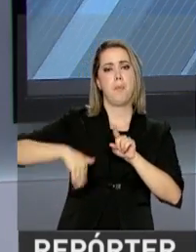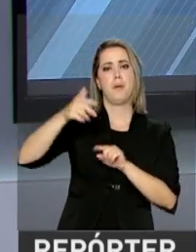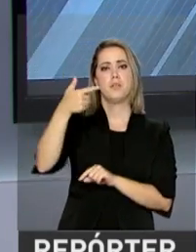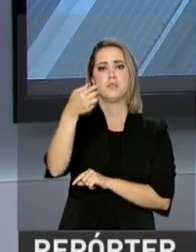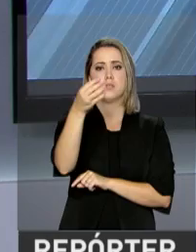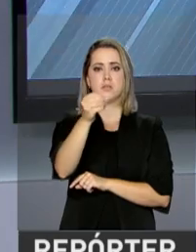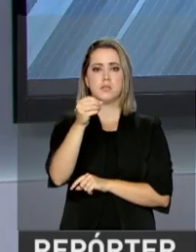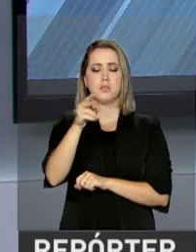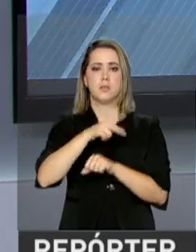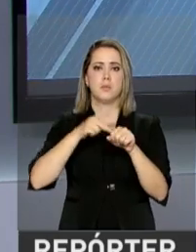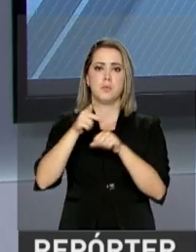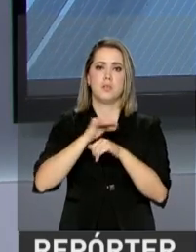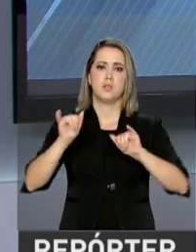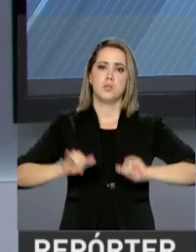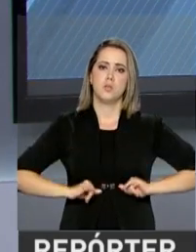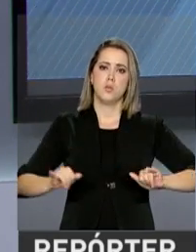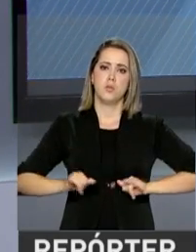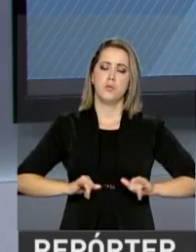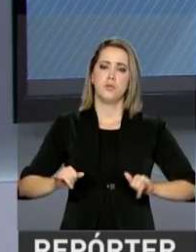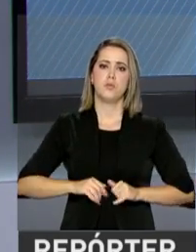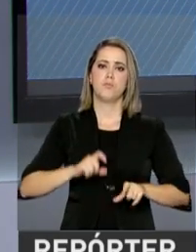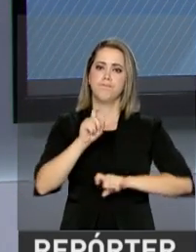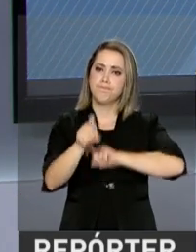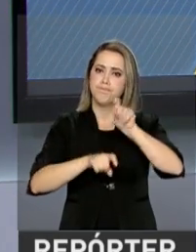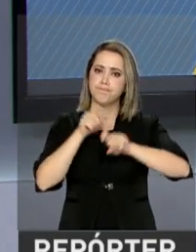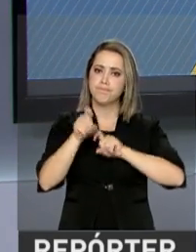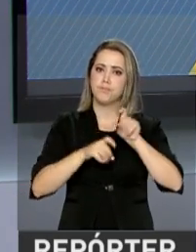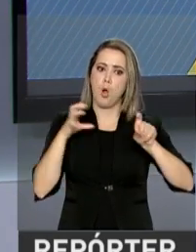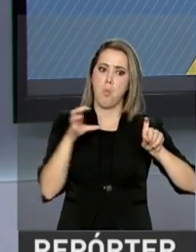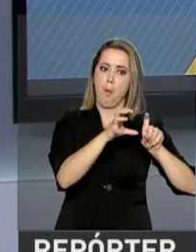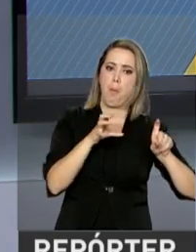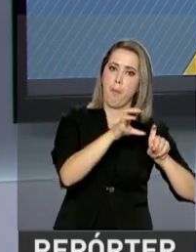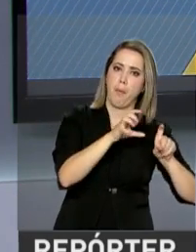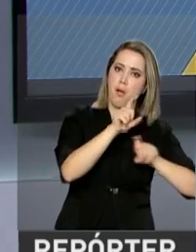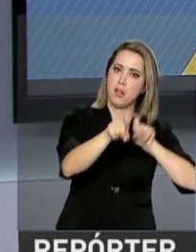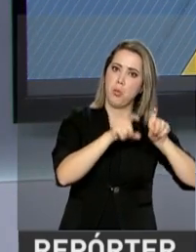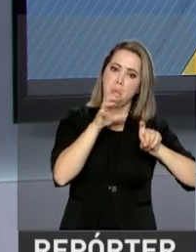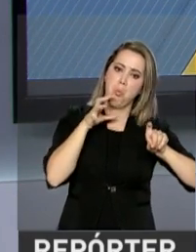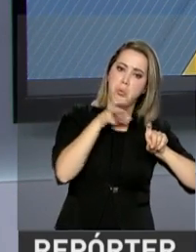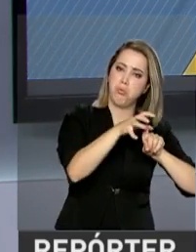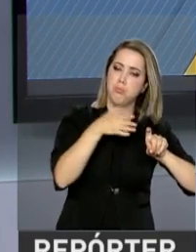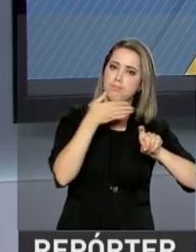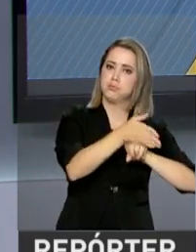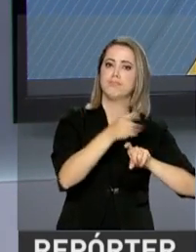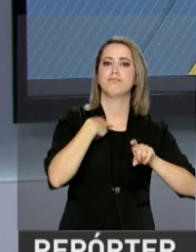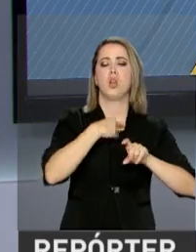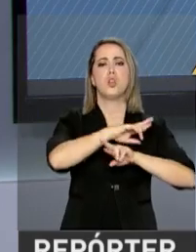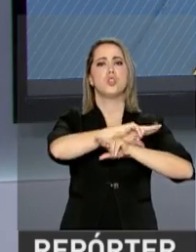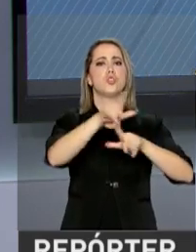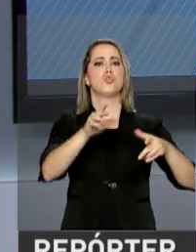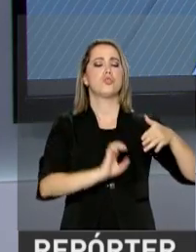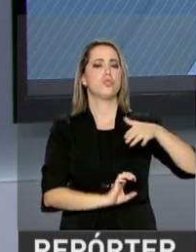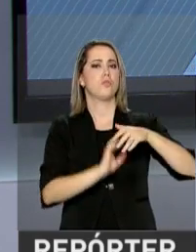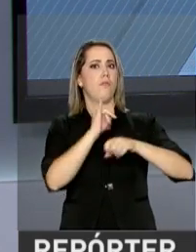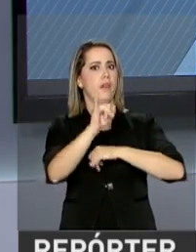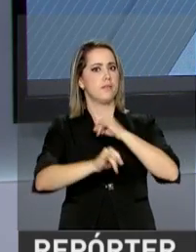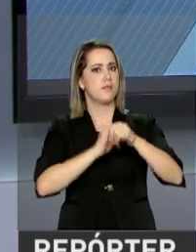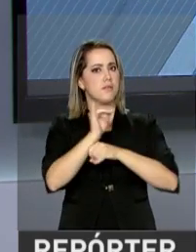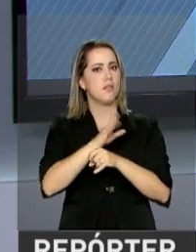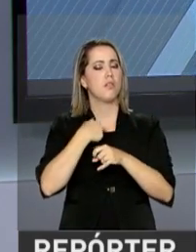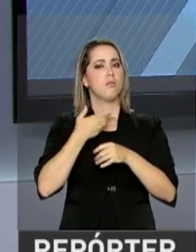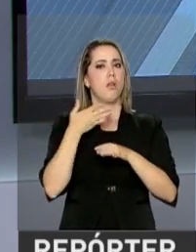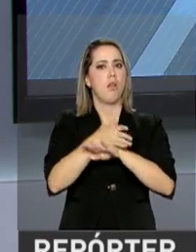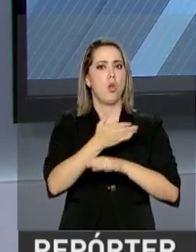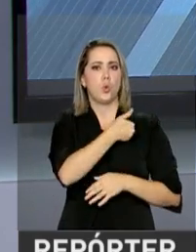países sofreram ataques cibernéticos sites de multinacionais E governamentais foram invadidos em um ataque